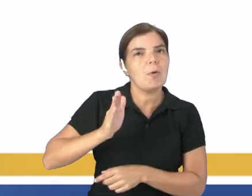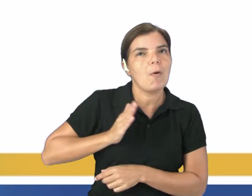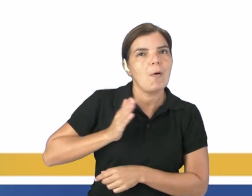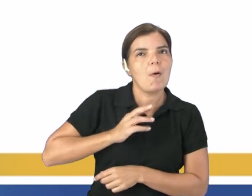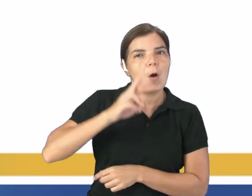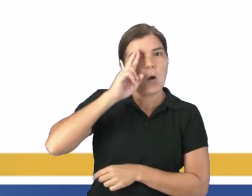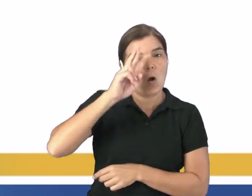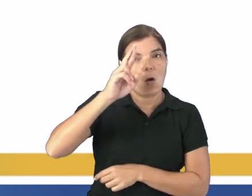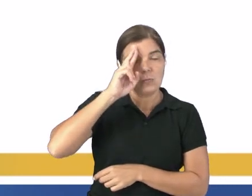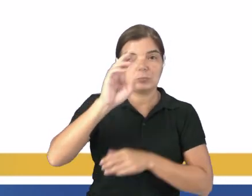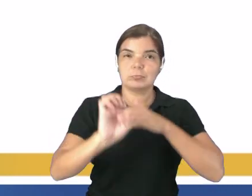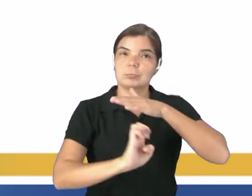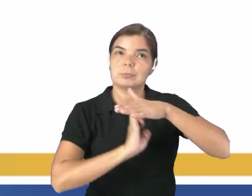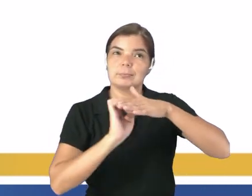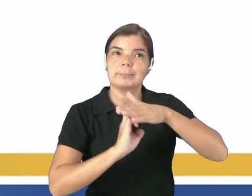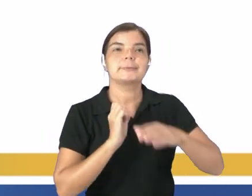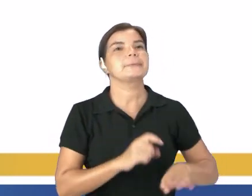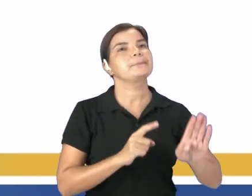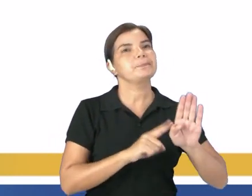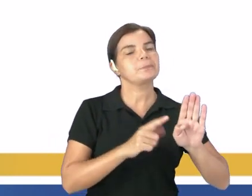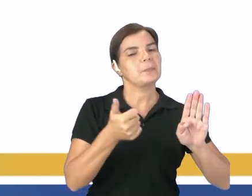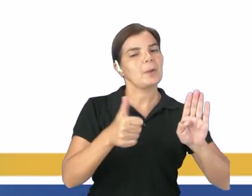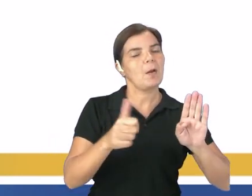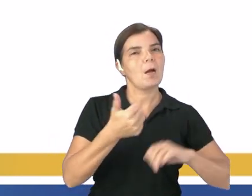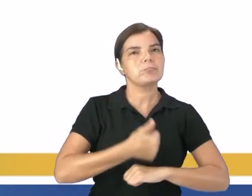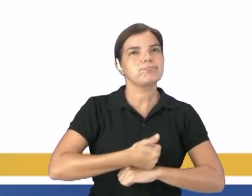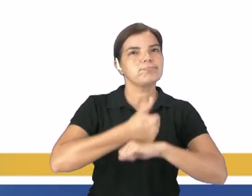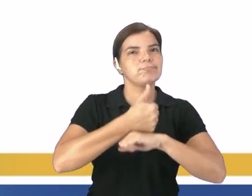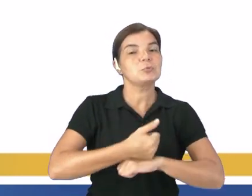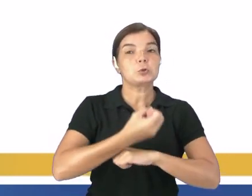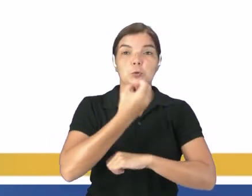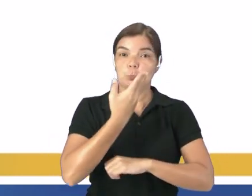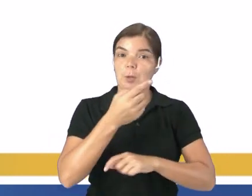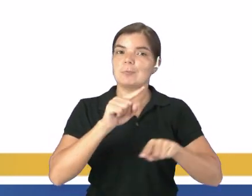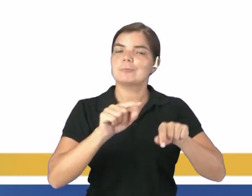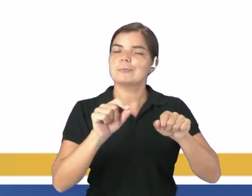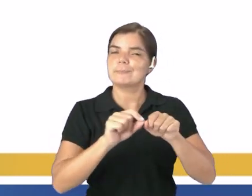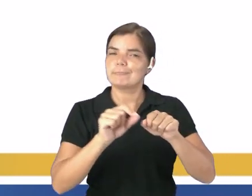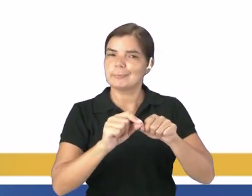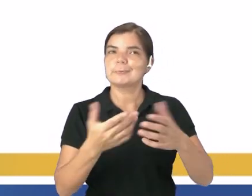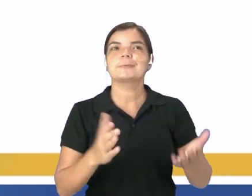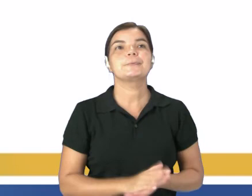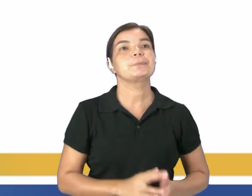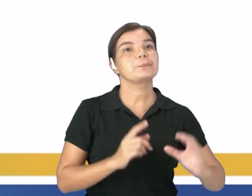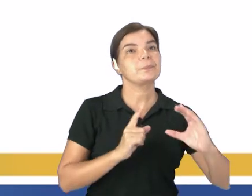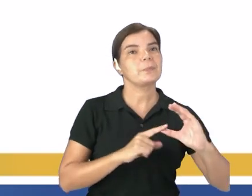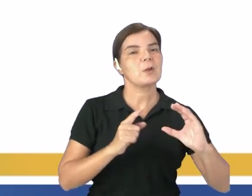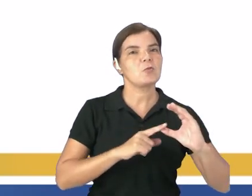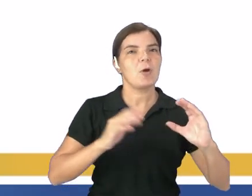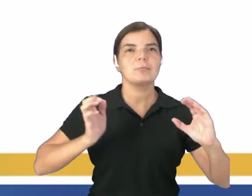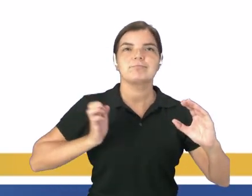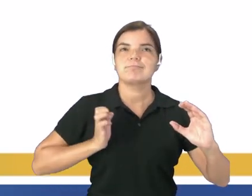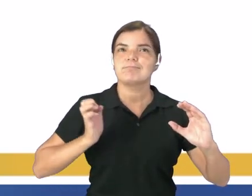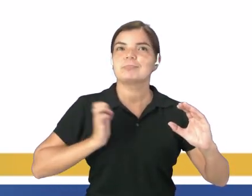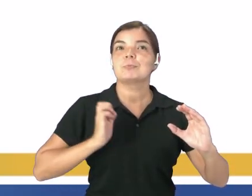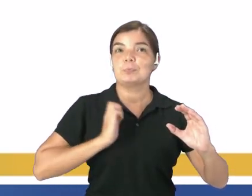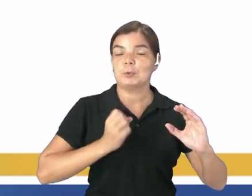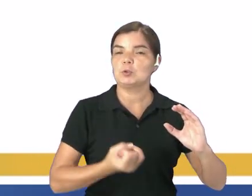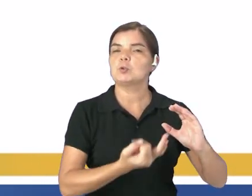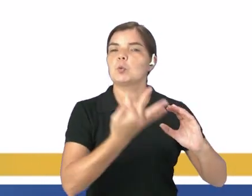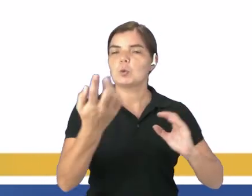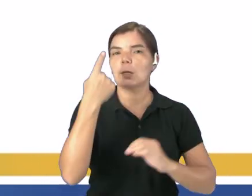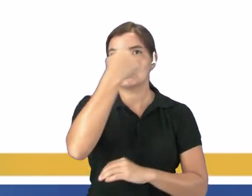de produção. Letra B, avaliar a qualidade dos bens produzidos. Ou letra C, gerar riqueza por meio